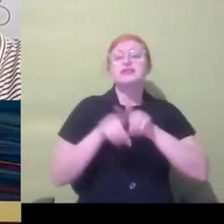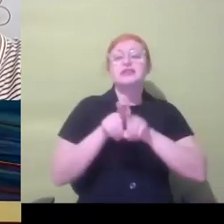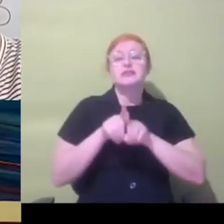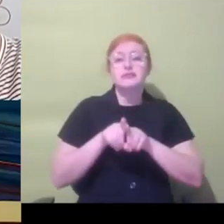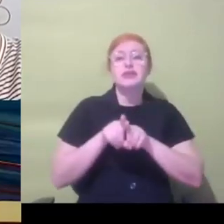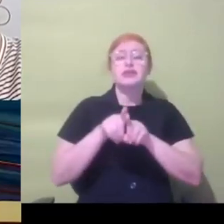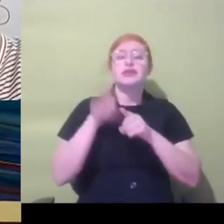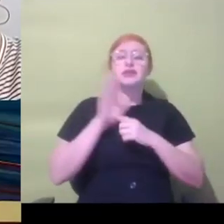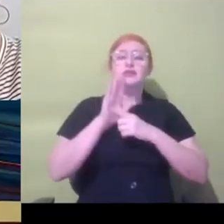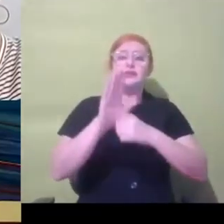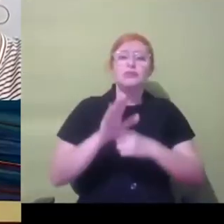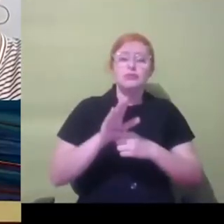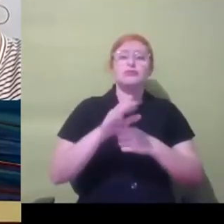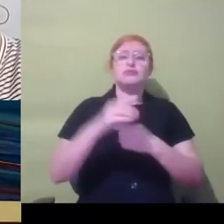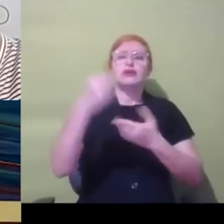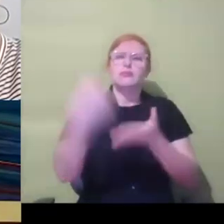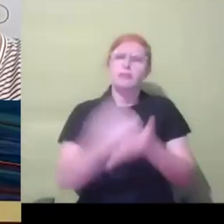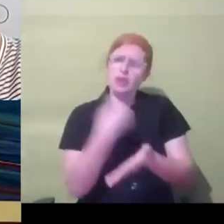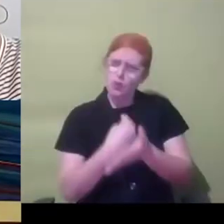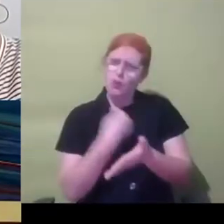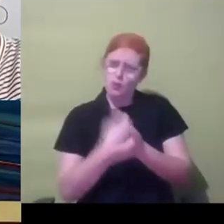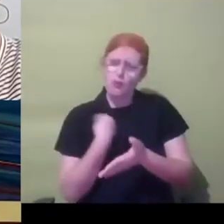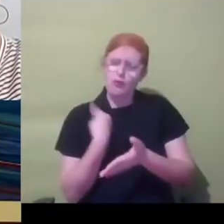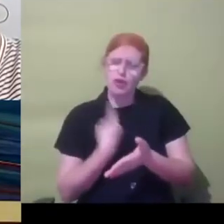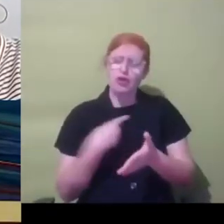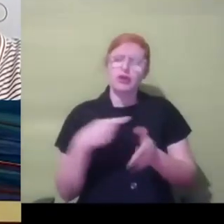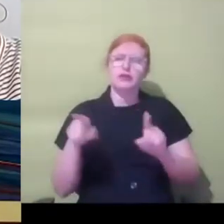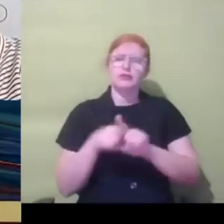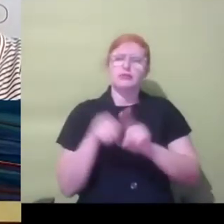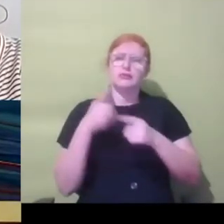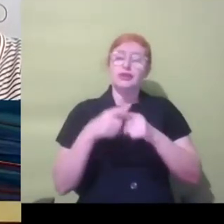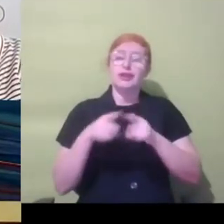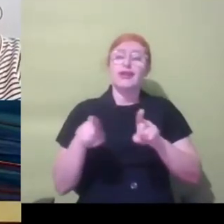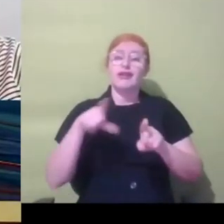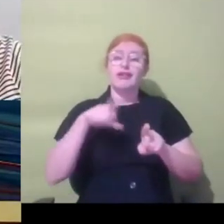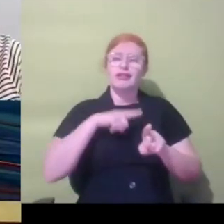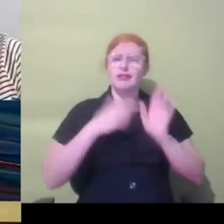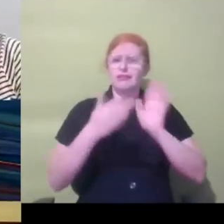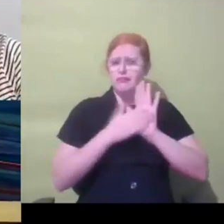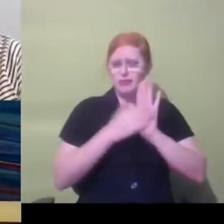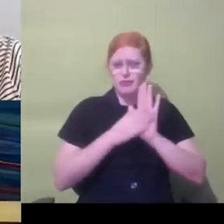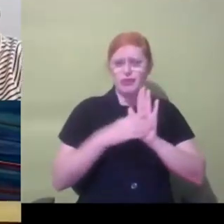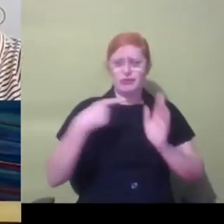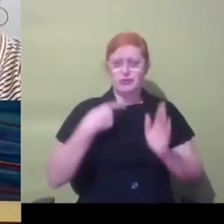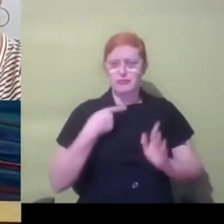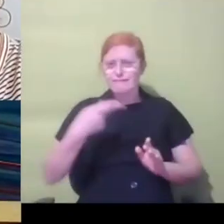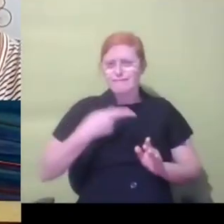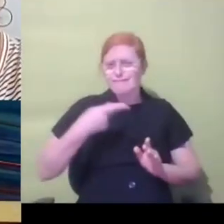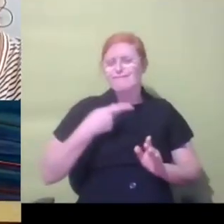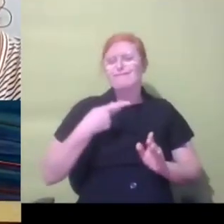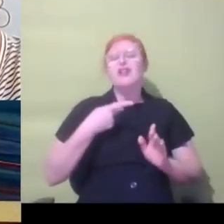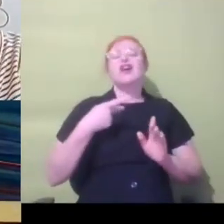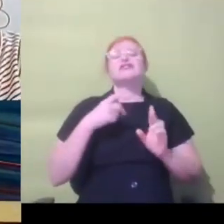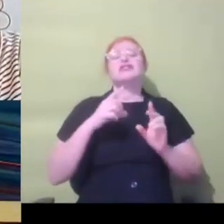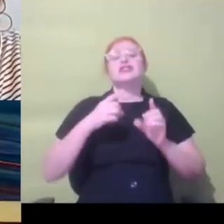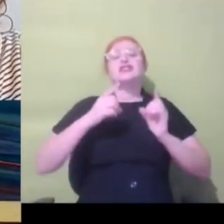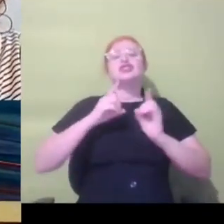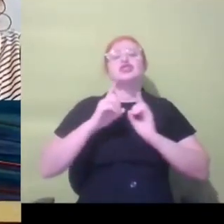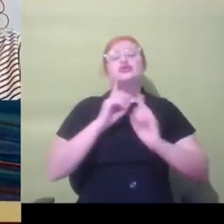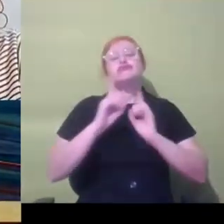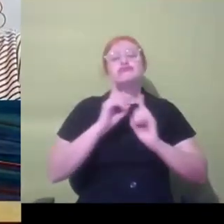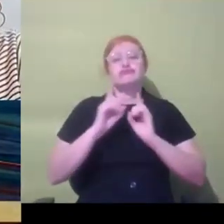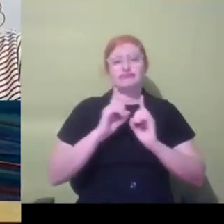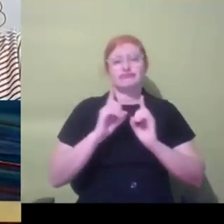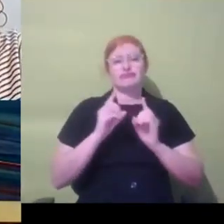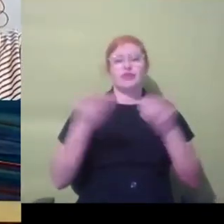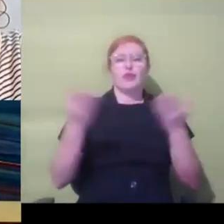também trazer as questões para a gente, né? Porque eu acho que a gente está propondo isso também para dialogar. Mas, dito isso, eu vou passar para